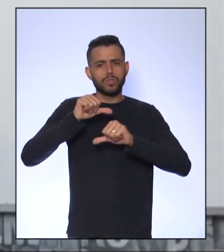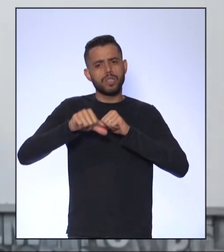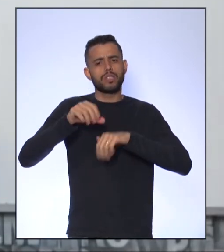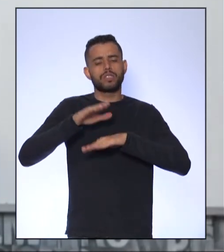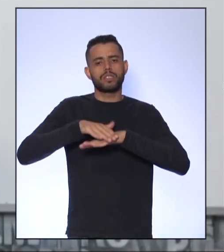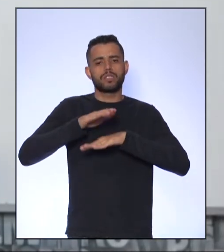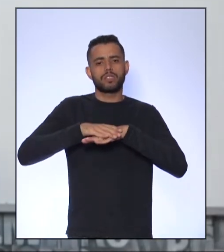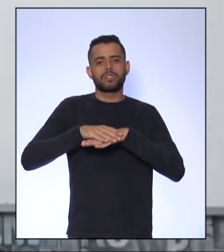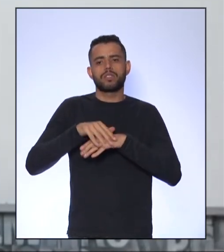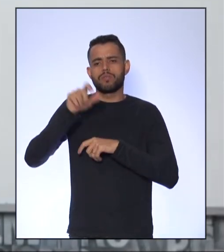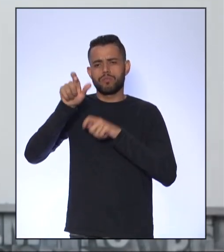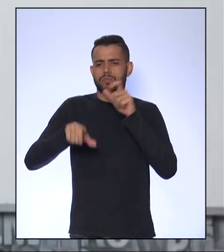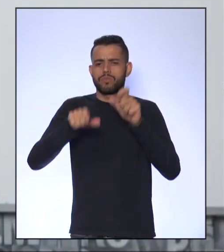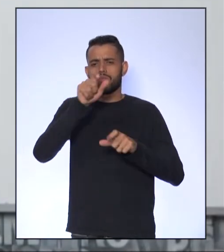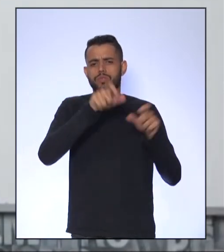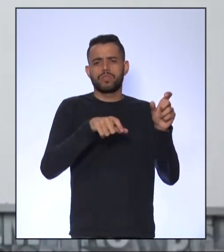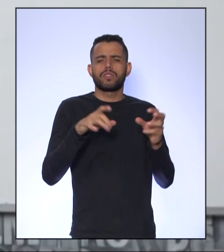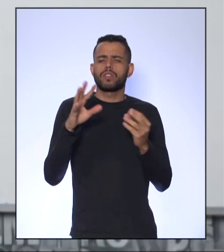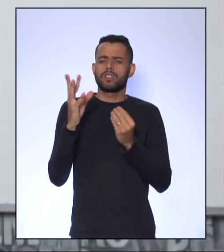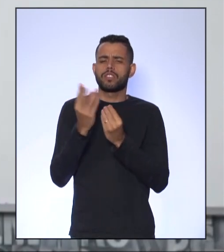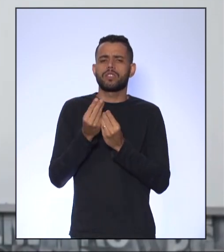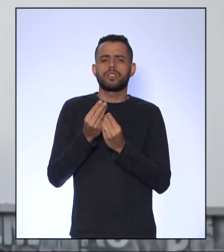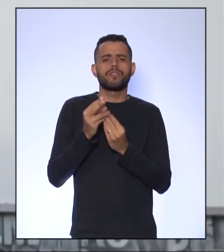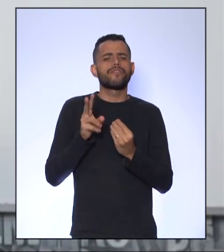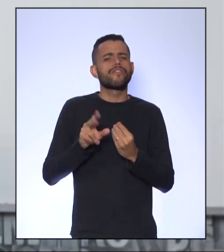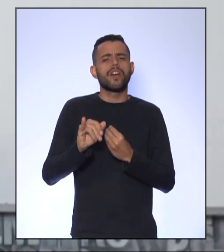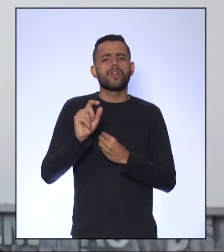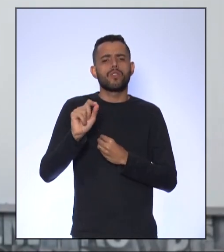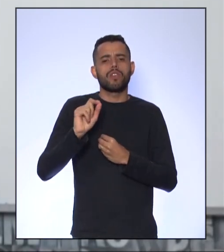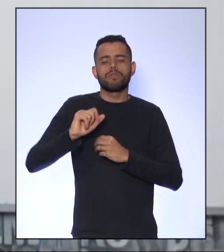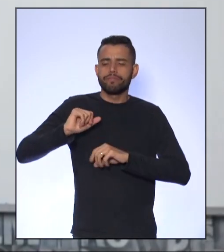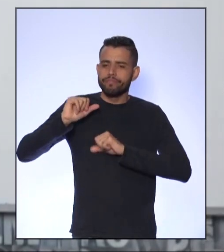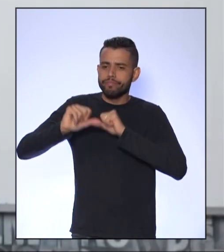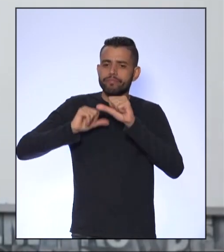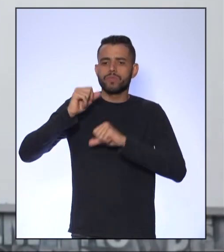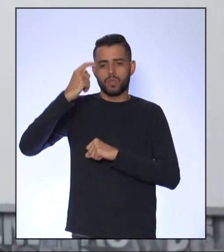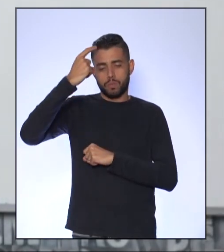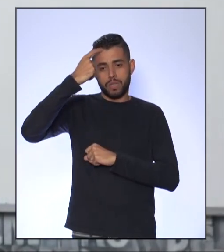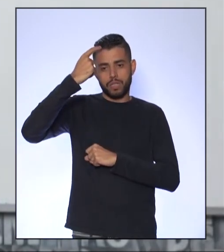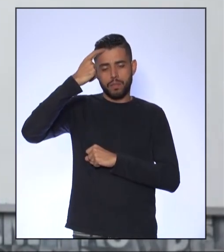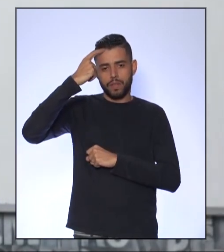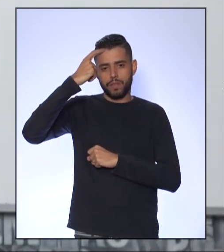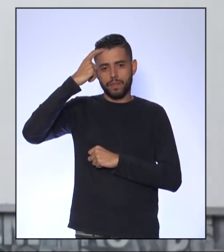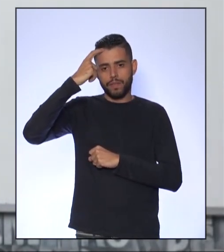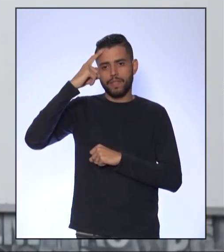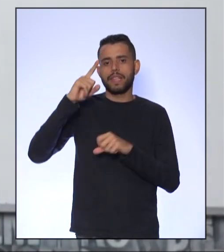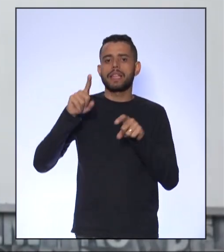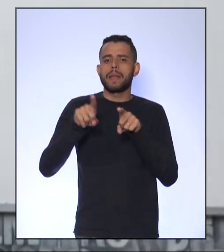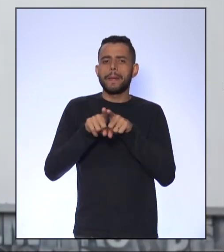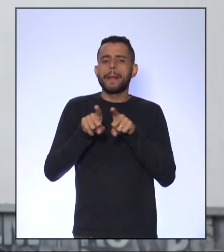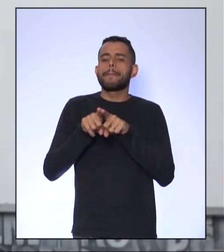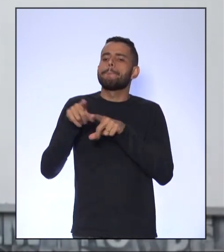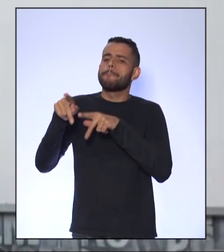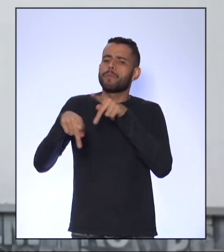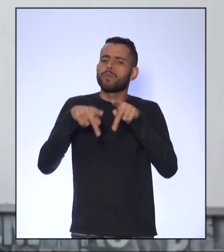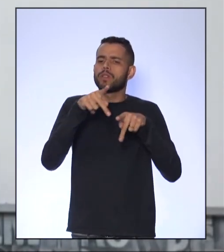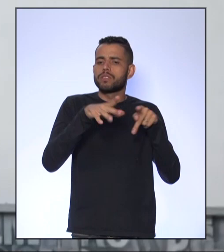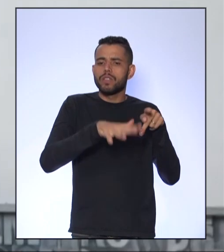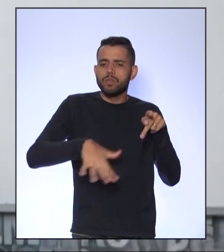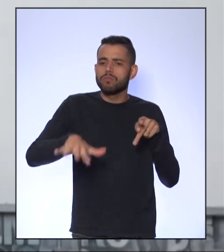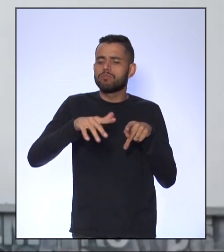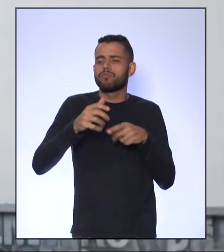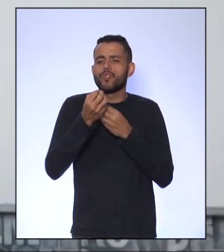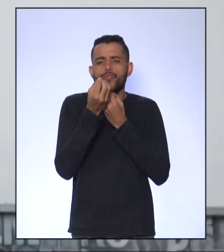os artistas vão promover aí a transição do pensamento e trazer à população